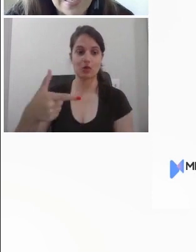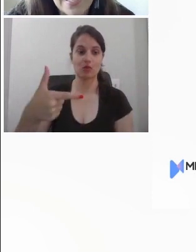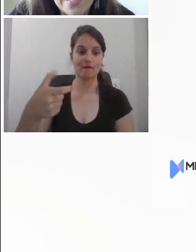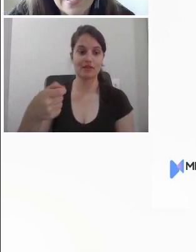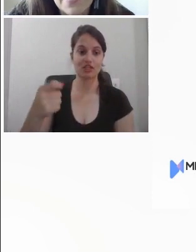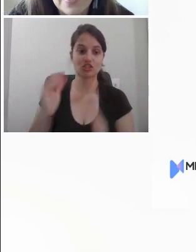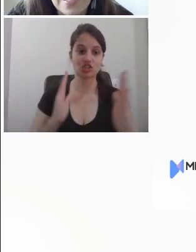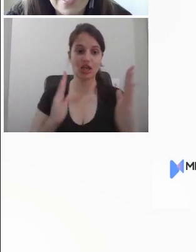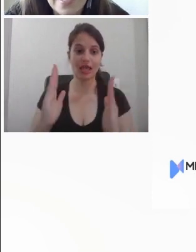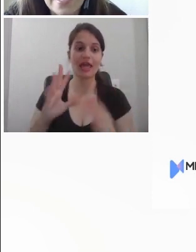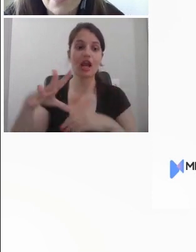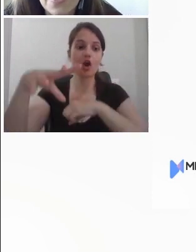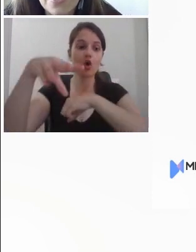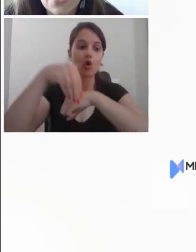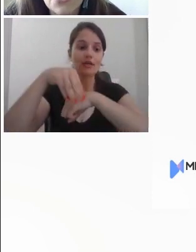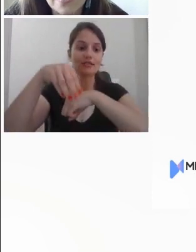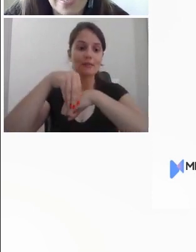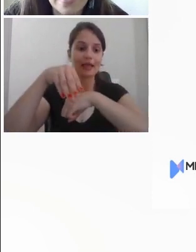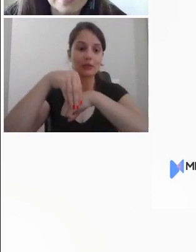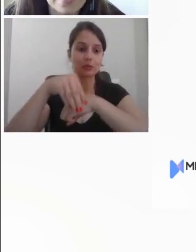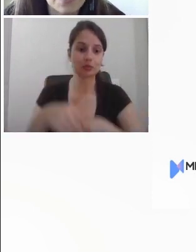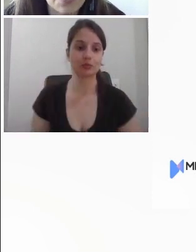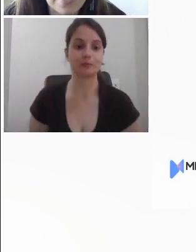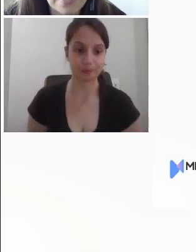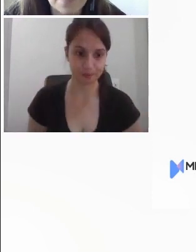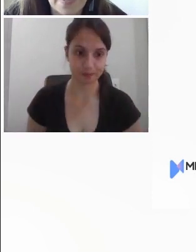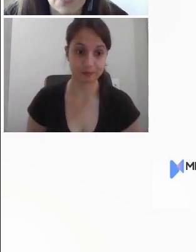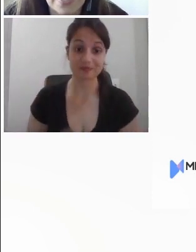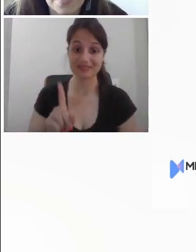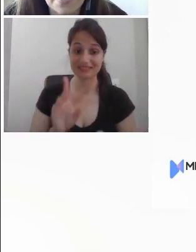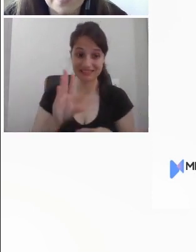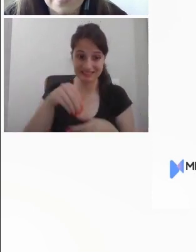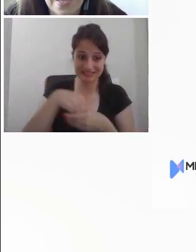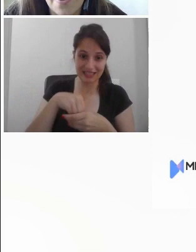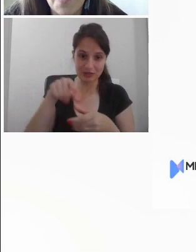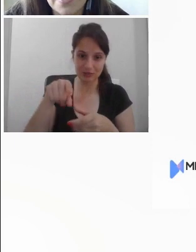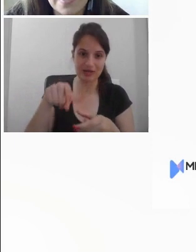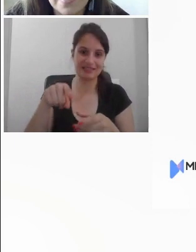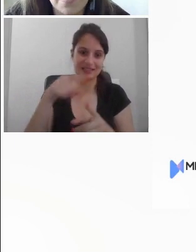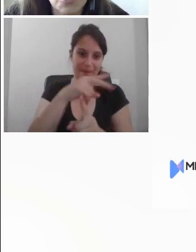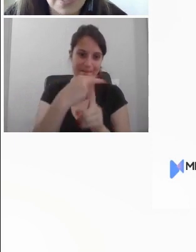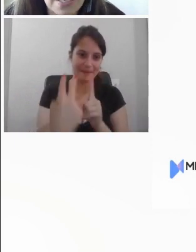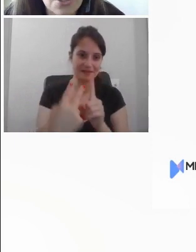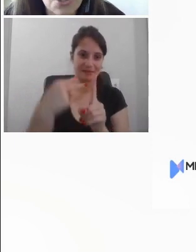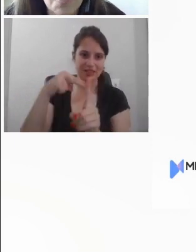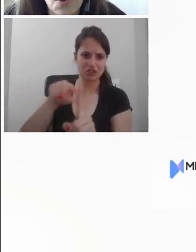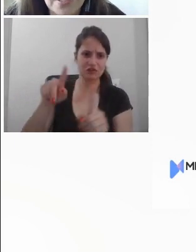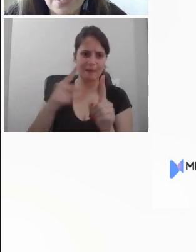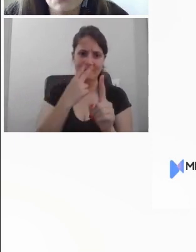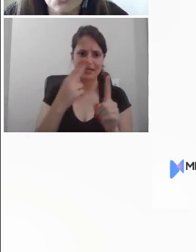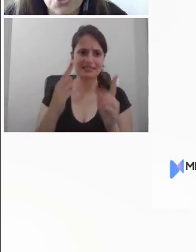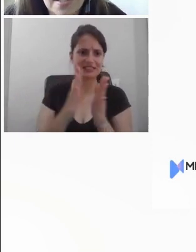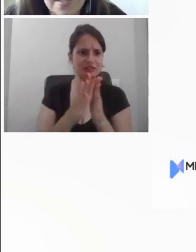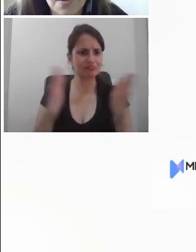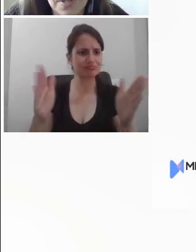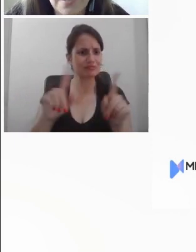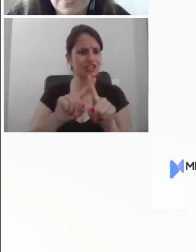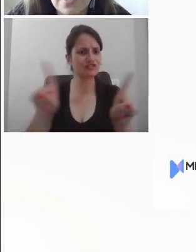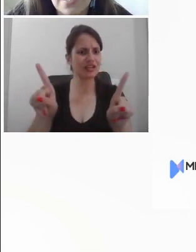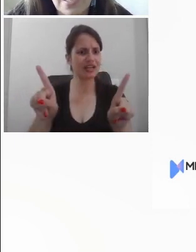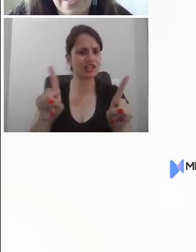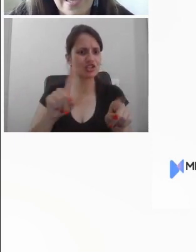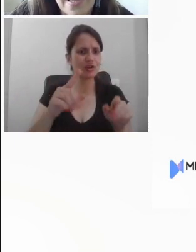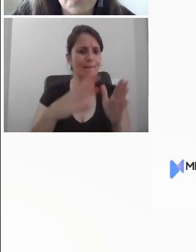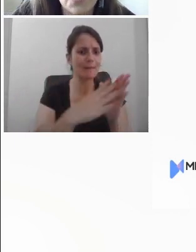e o que o que a gente tem dentro desses panoramas é uma distância muito grande de modelos de gestão né